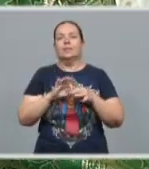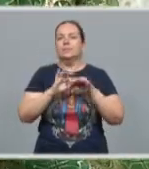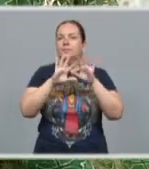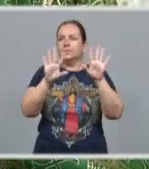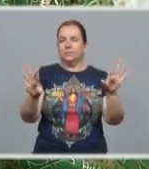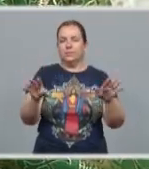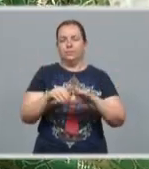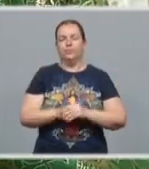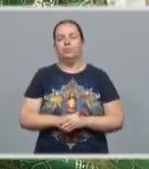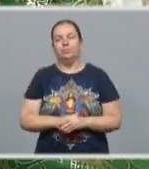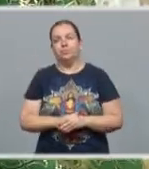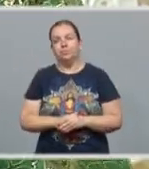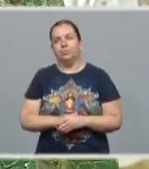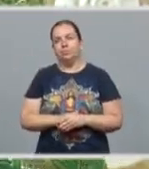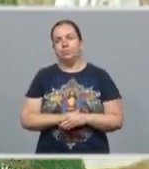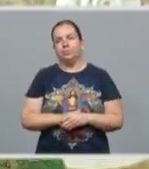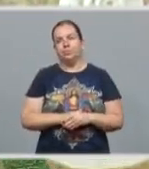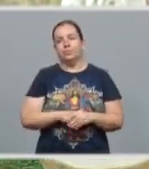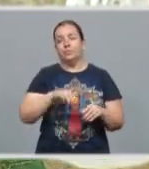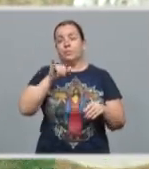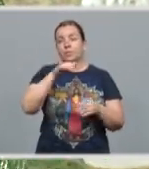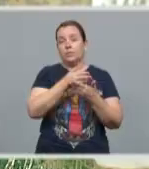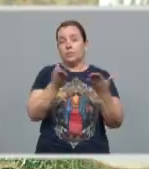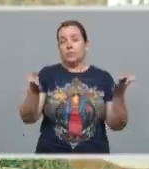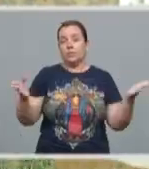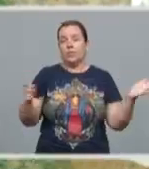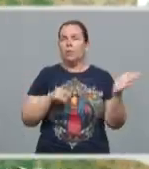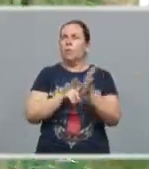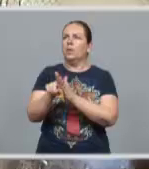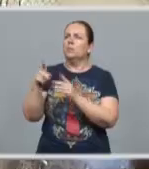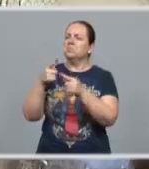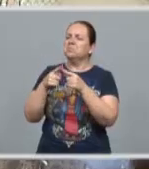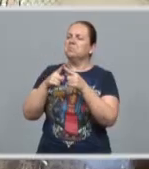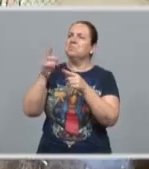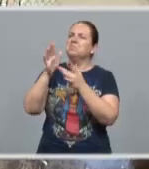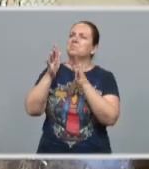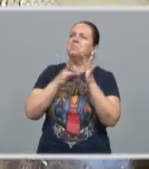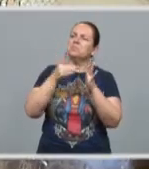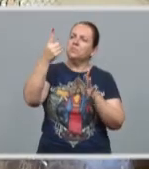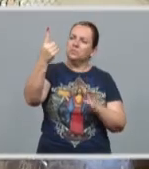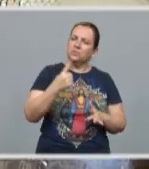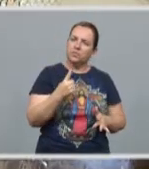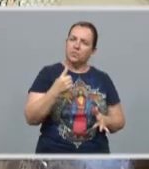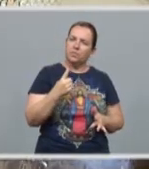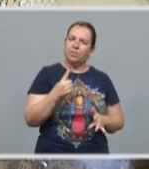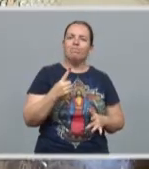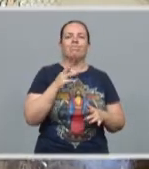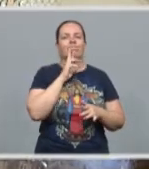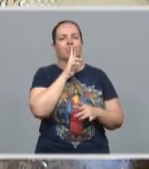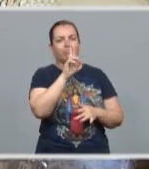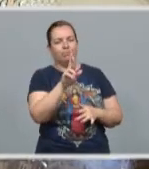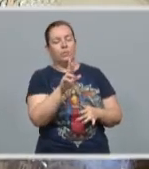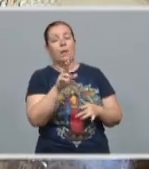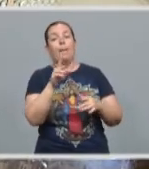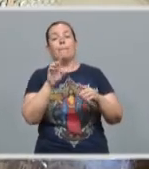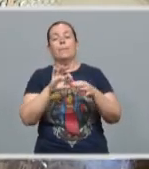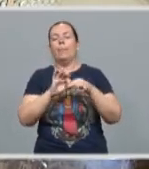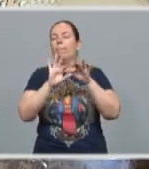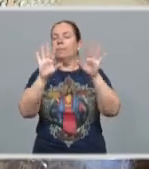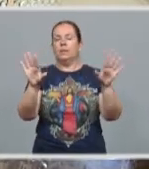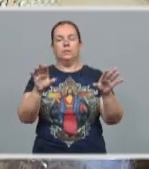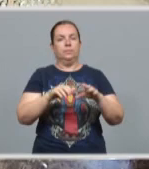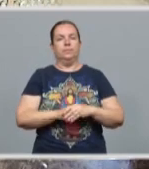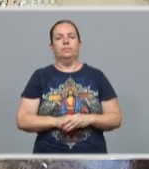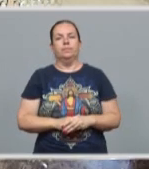libertação. Se você perguntar por que Jesus veio para libertar, por que Jesus veio